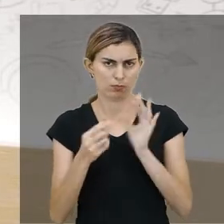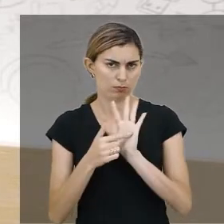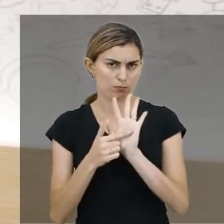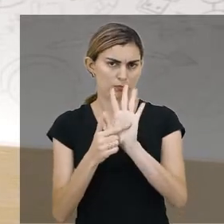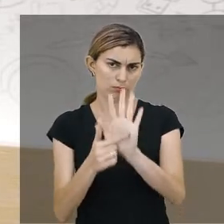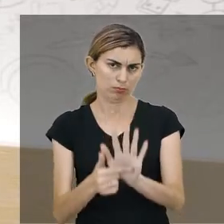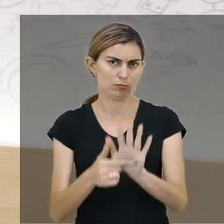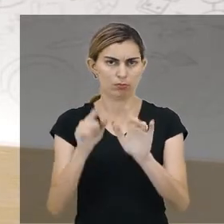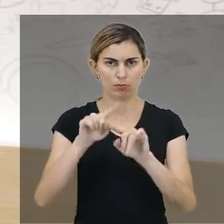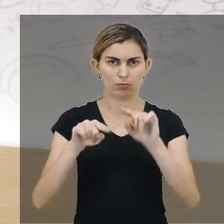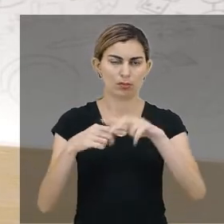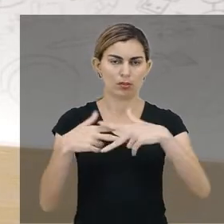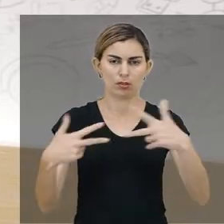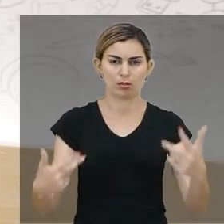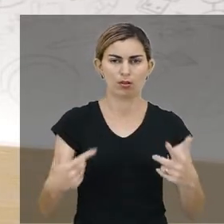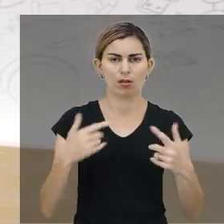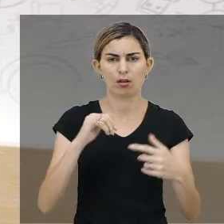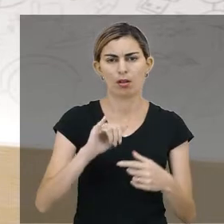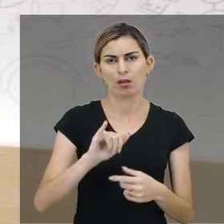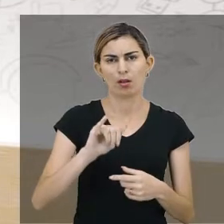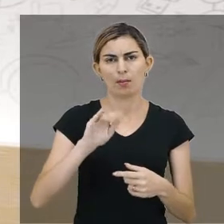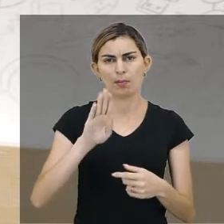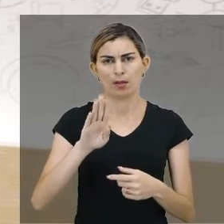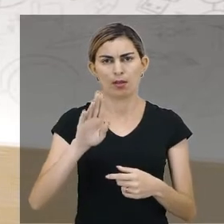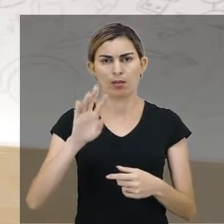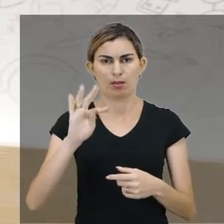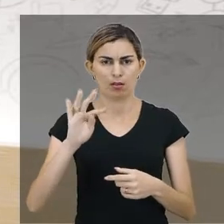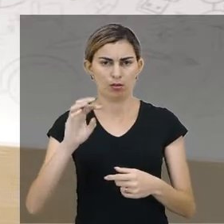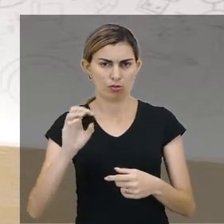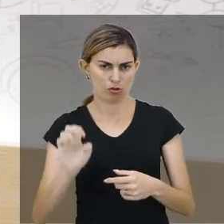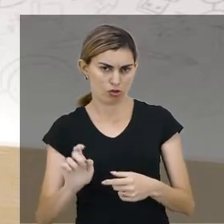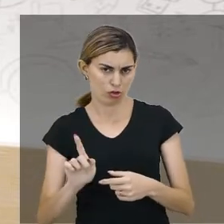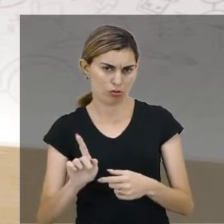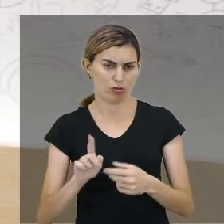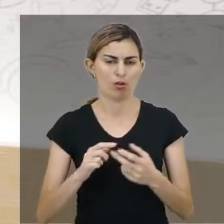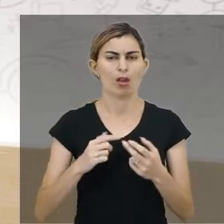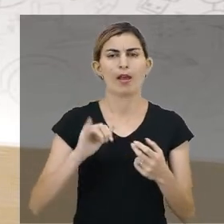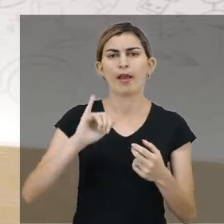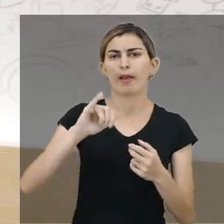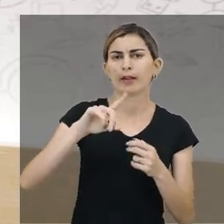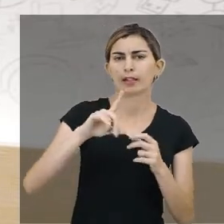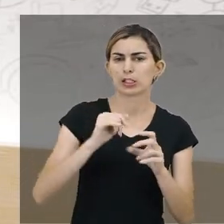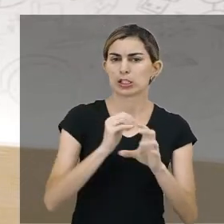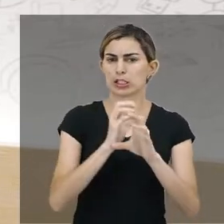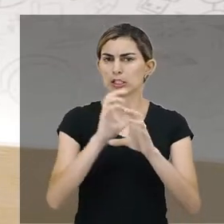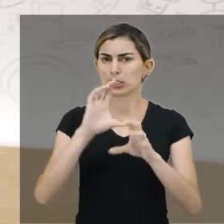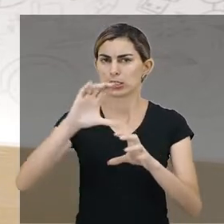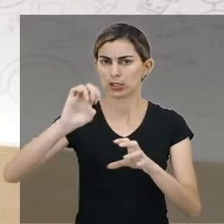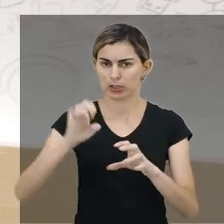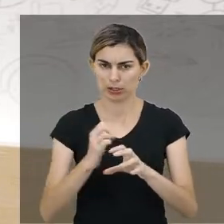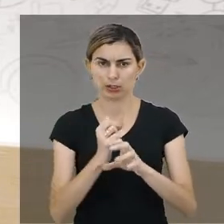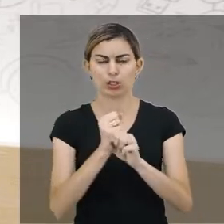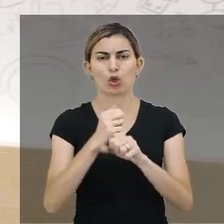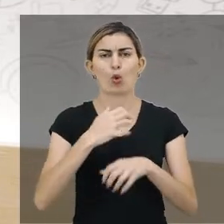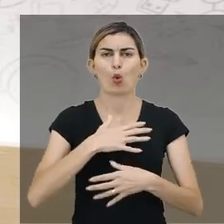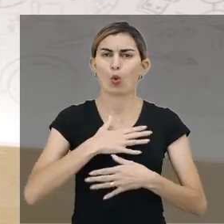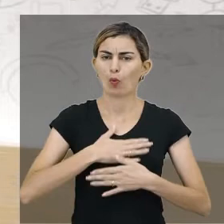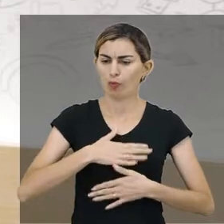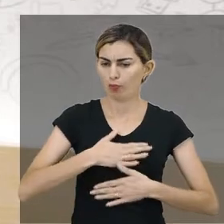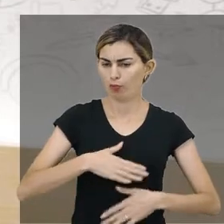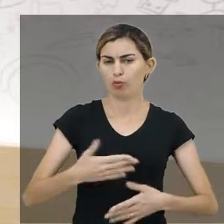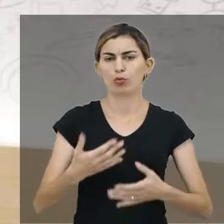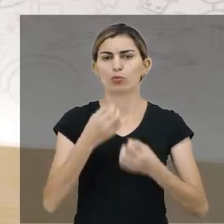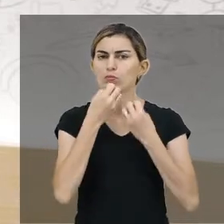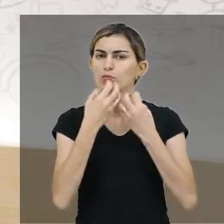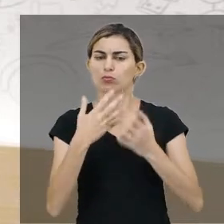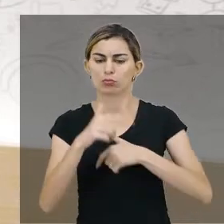Conforme apresentado em nosso material, o IB/UTG é um índice utilizado quando se trata do conforto térmico do trabalhador.